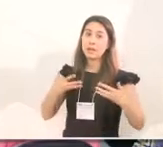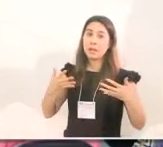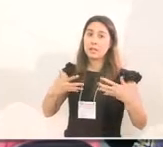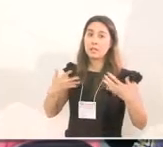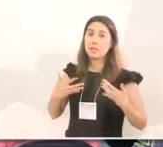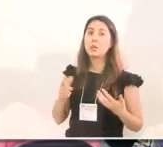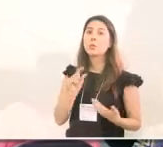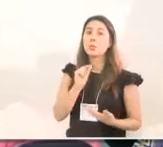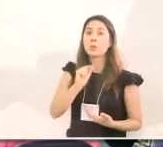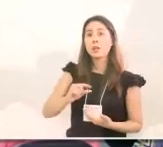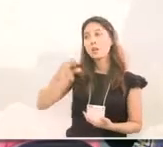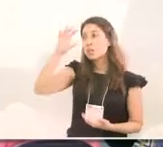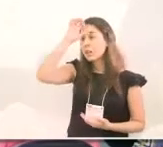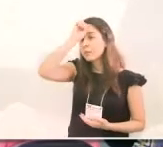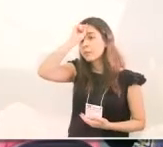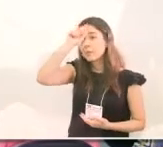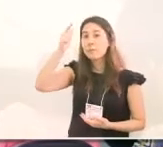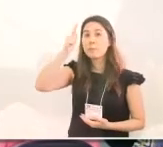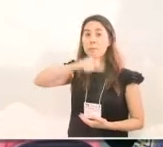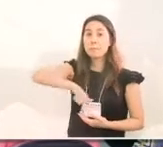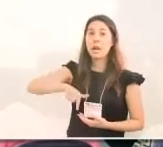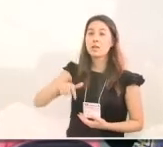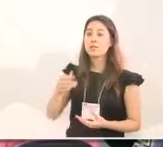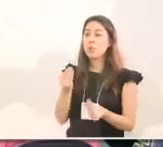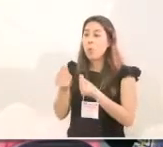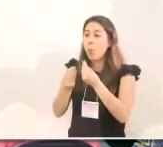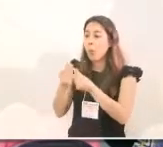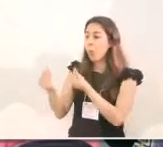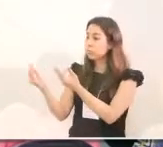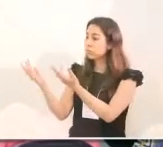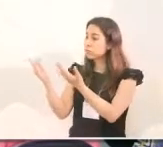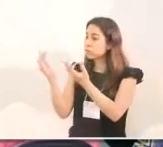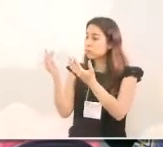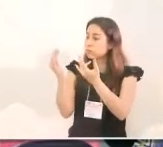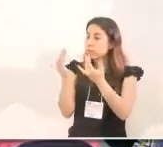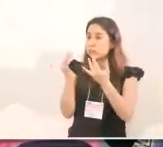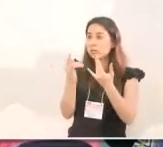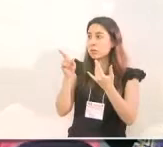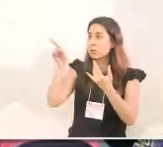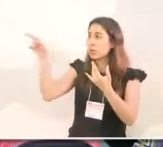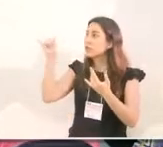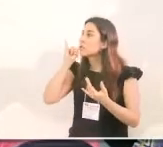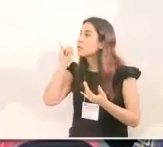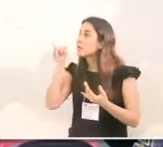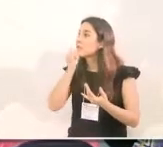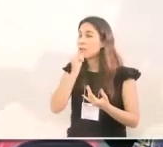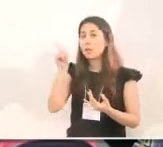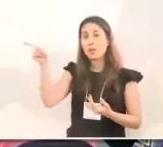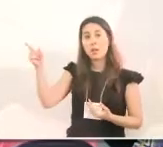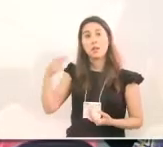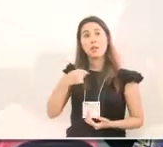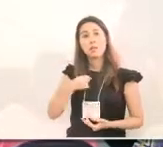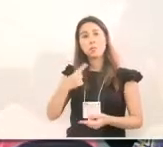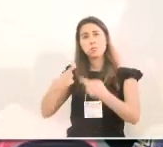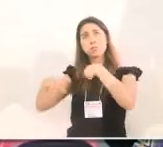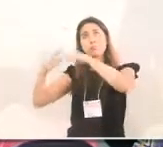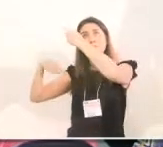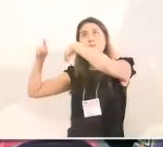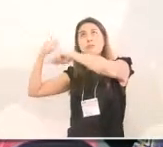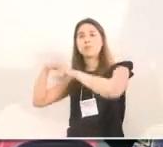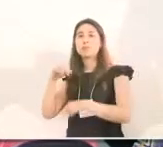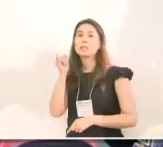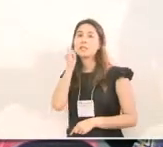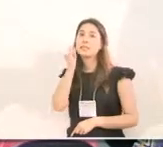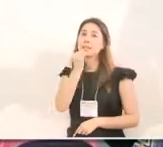um pouco mais sobre imigração italiana como descendente de italiano que sou lá do norte